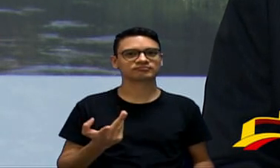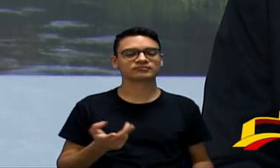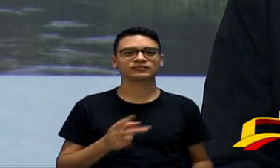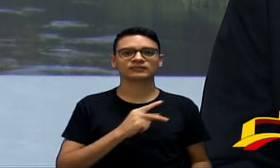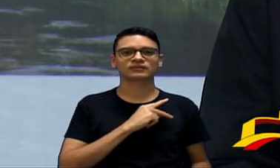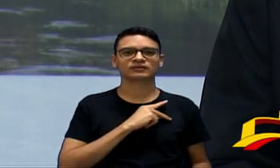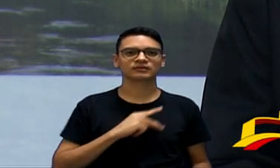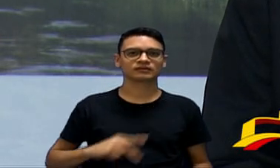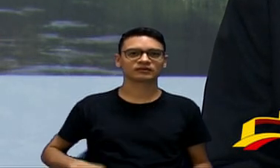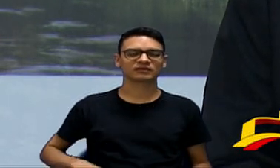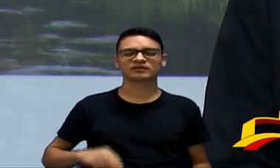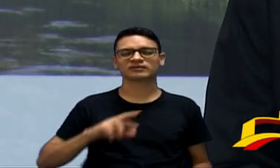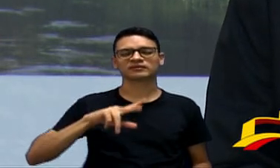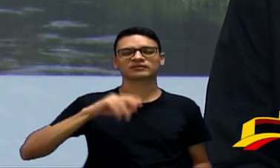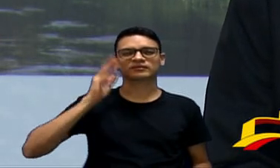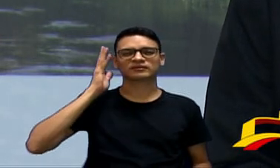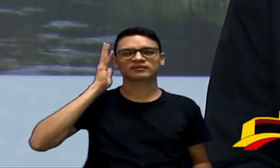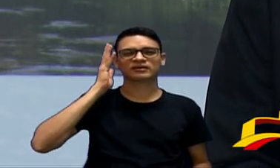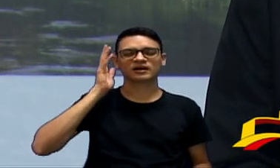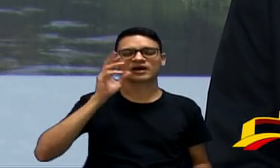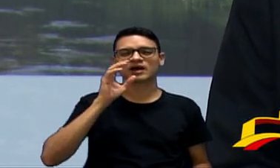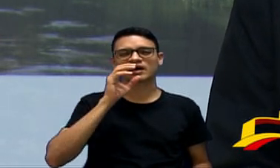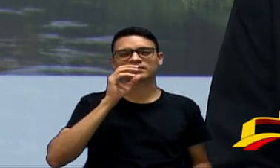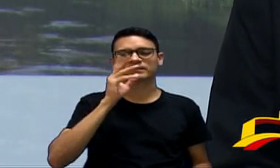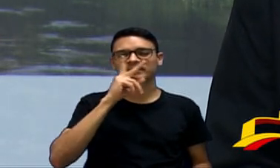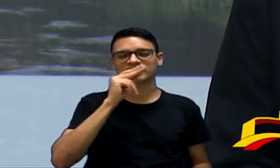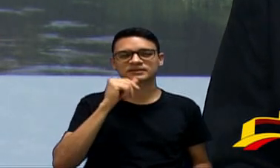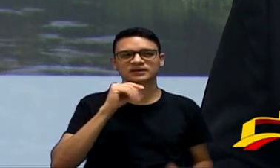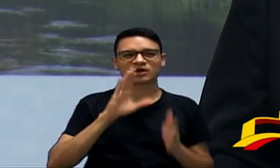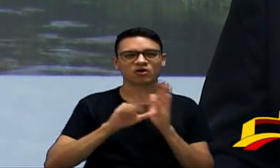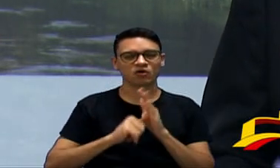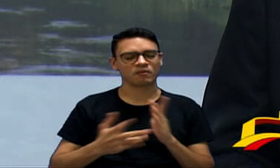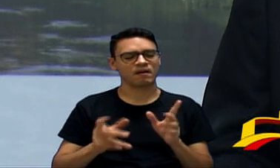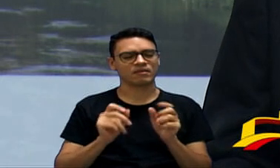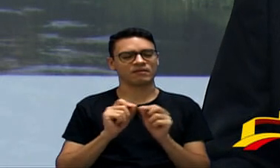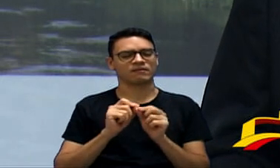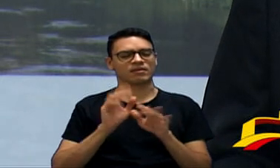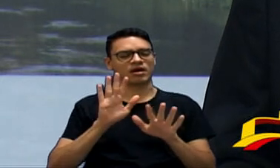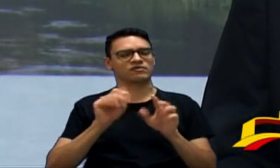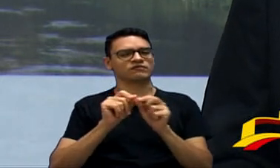quero, não é o discurso rouba mais faz, é o discurso que fez.